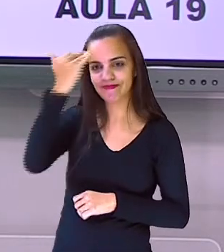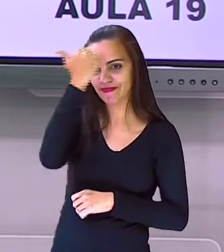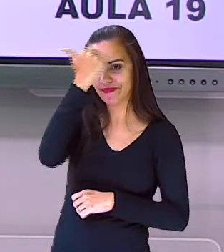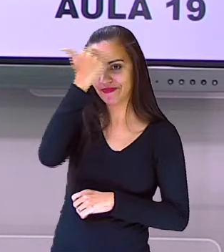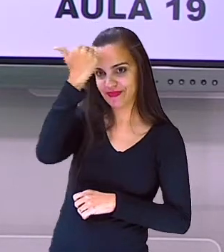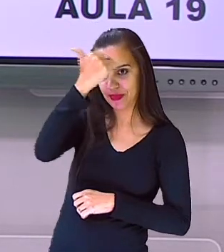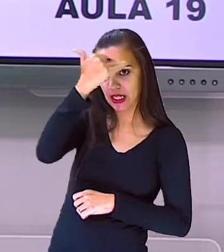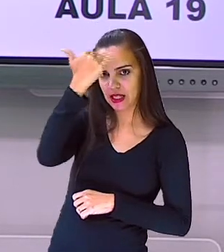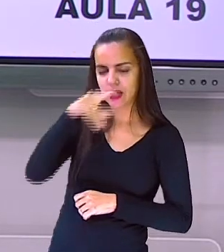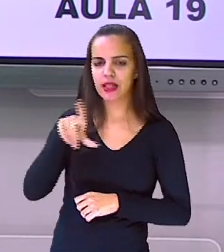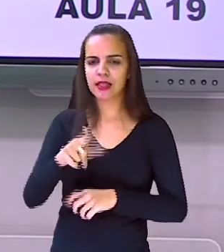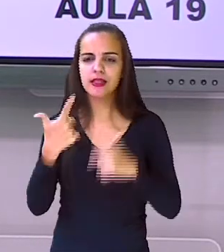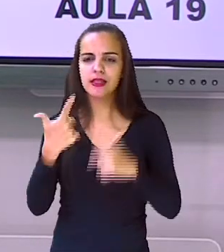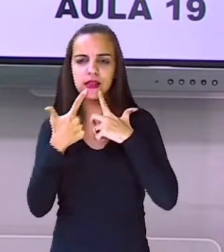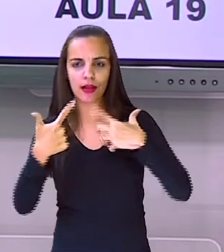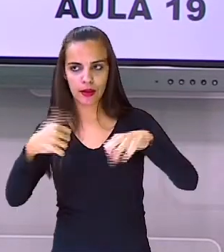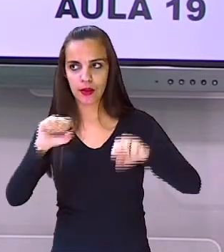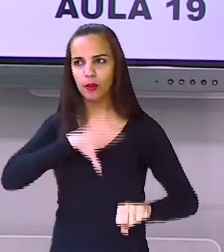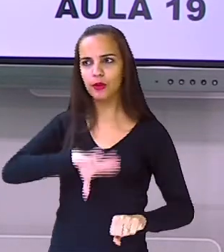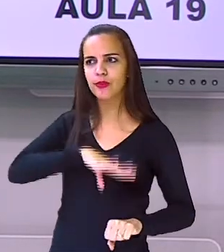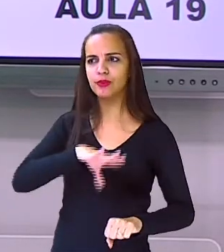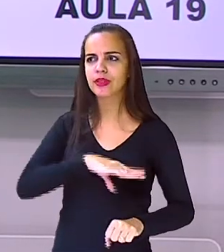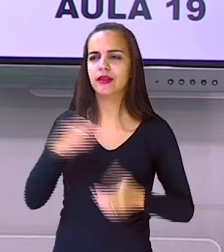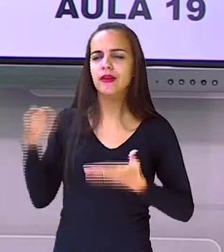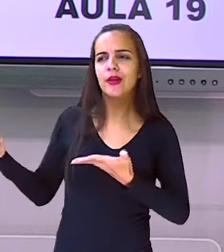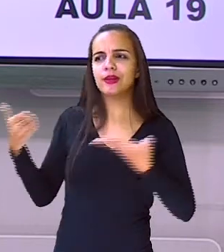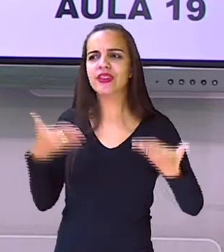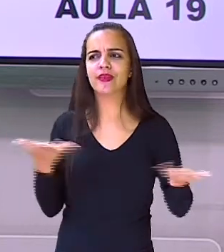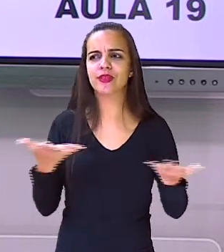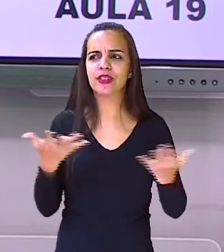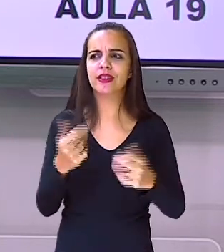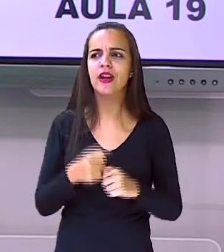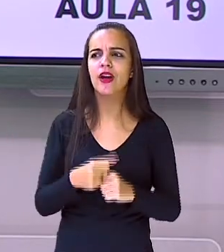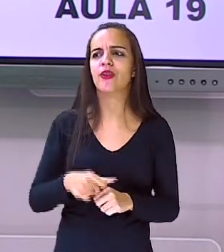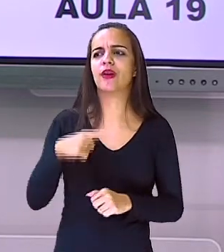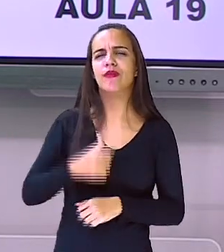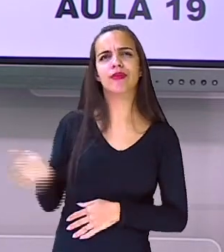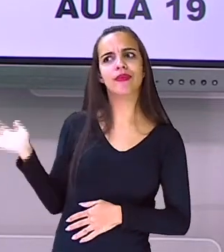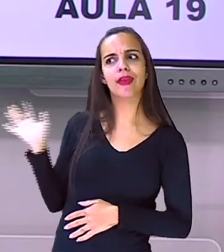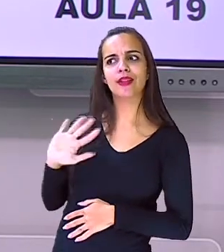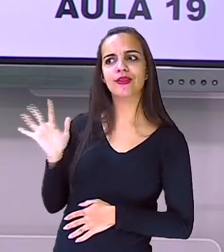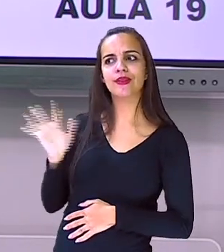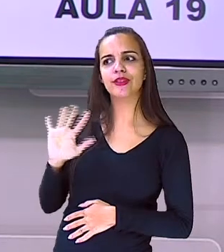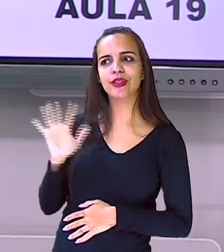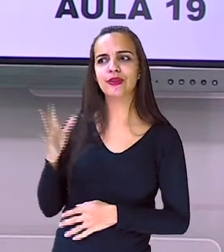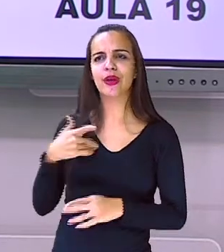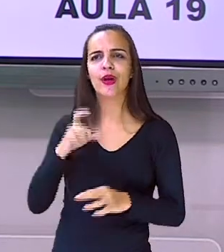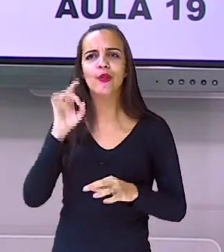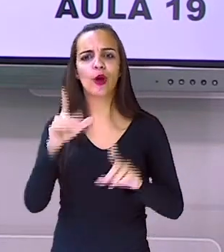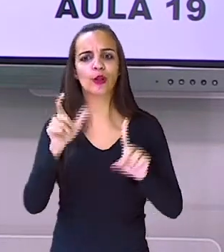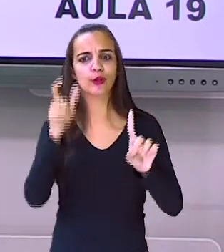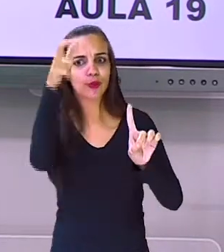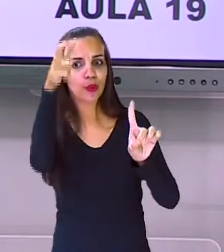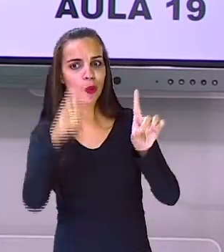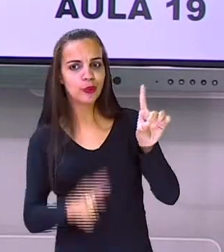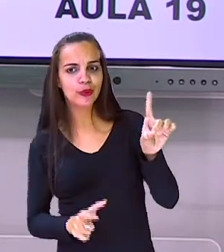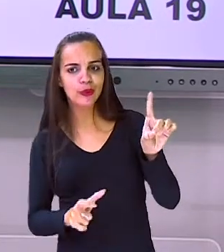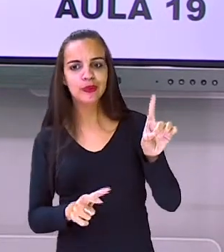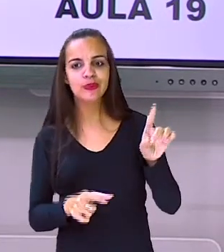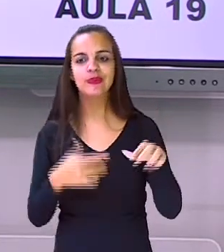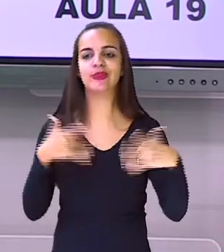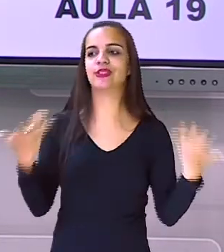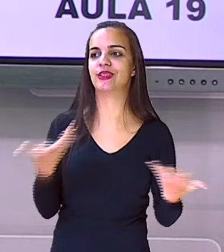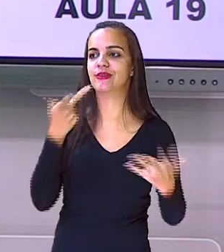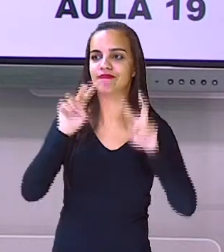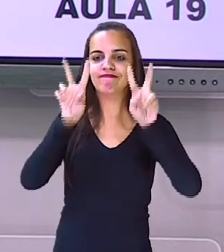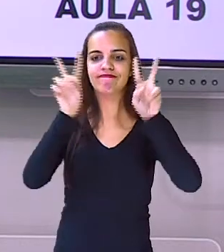e como vocês já sabem, infelizmente, vamos dar adeus aí ao nosso sujeito. E por último ficou